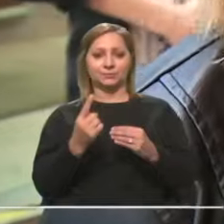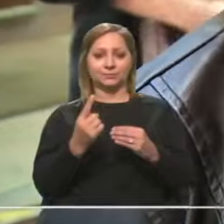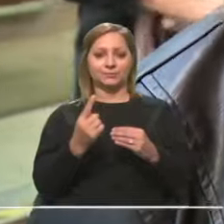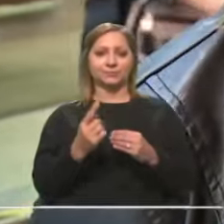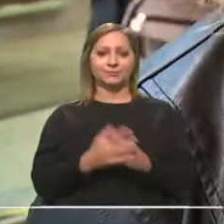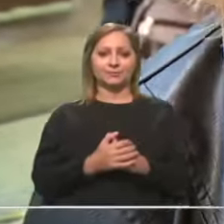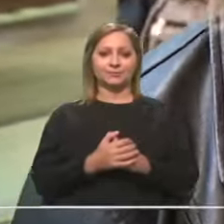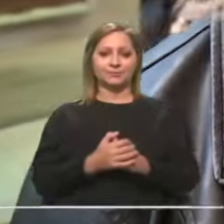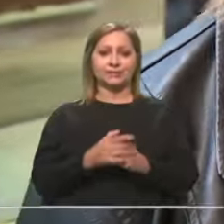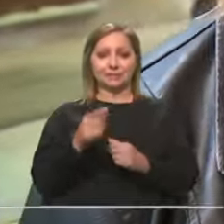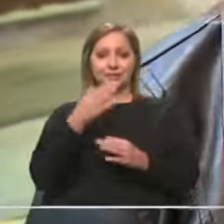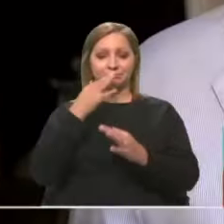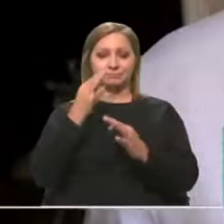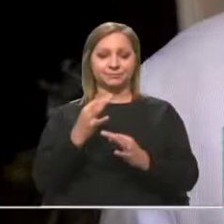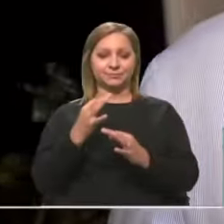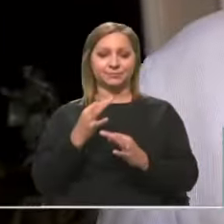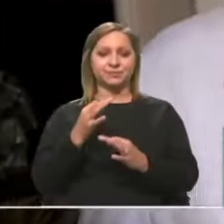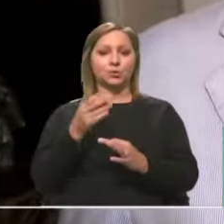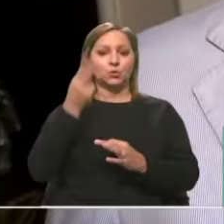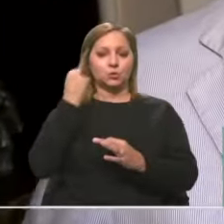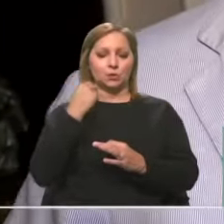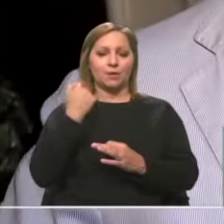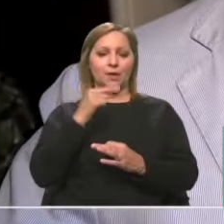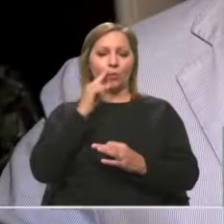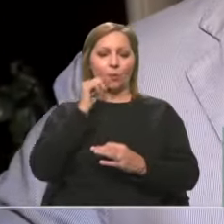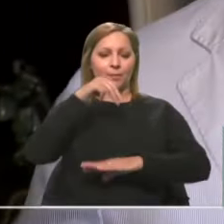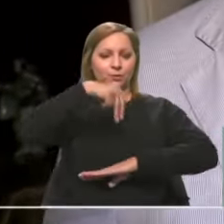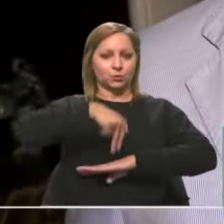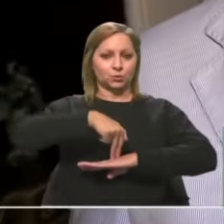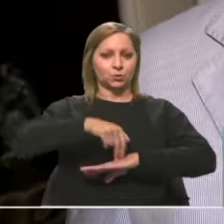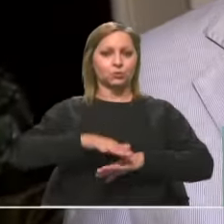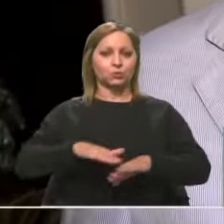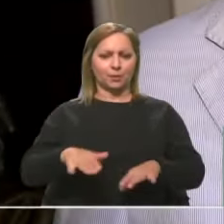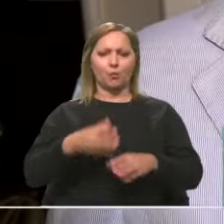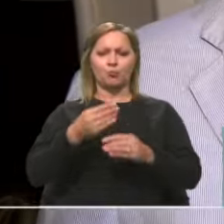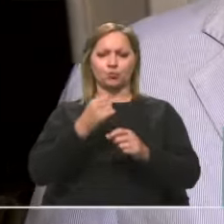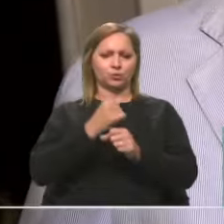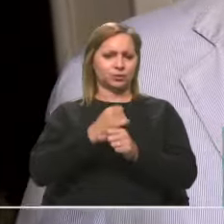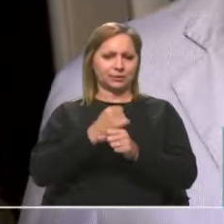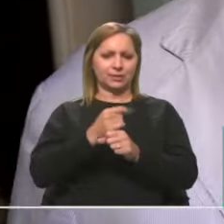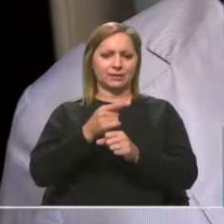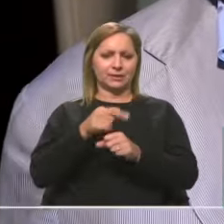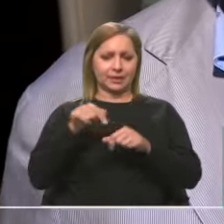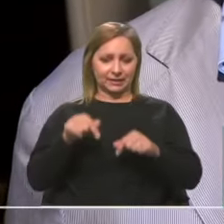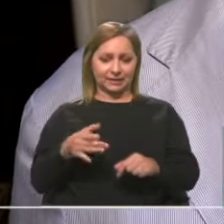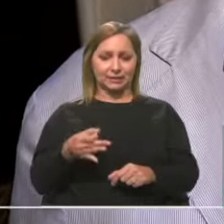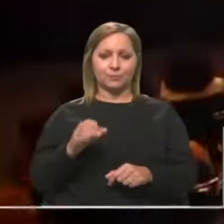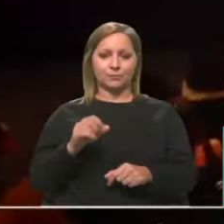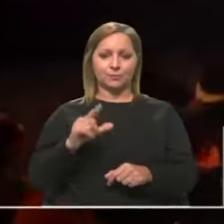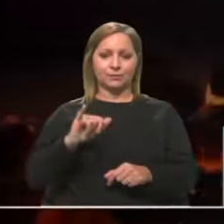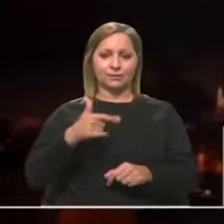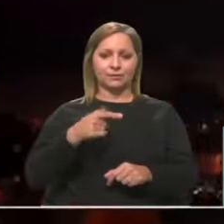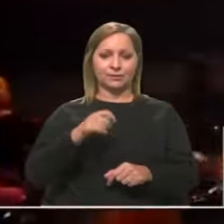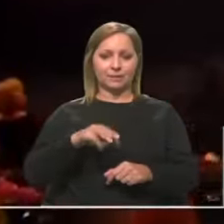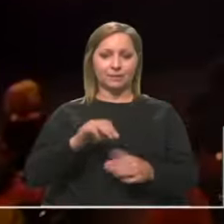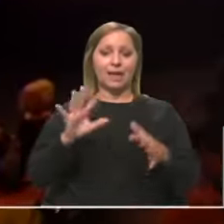mais uma que tanto merece. O João é um homem do palco, é um homem que faz muita coisa no palco e o Politeama está intimamente ligado